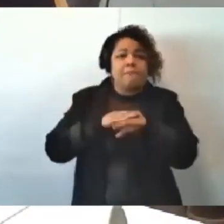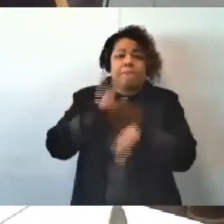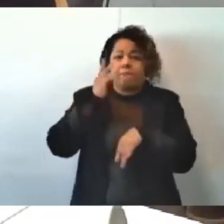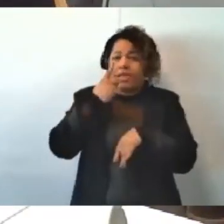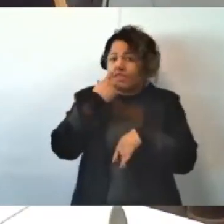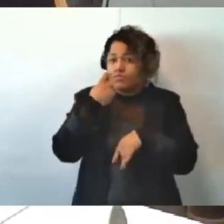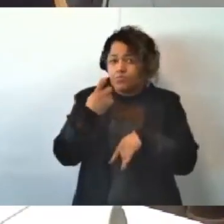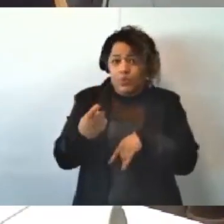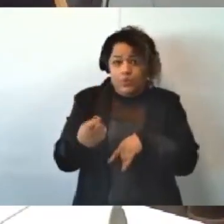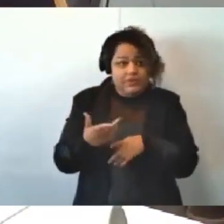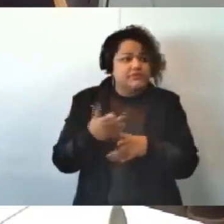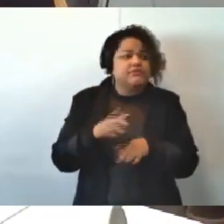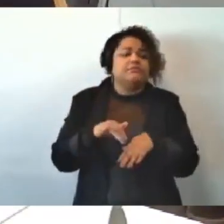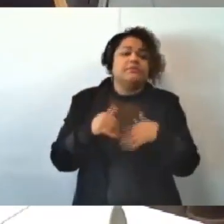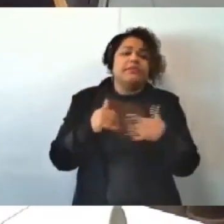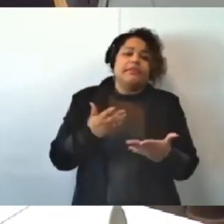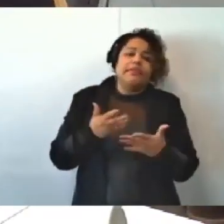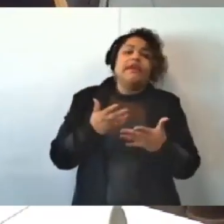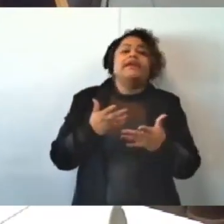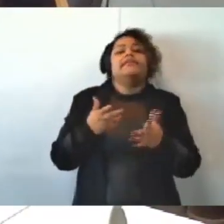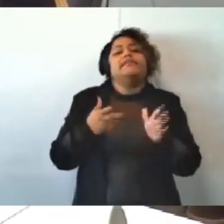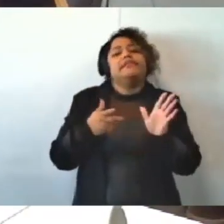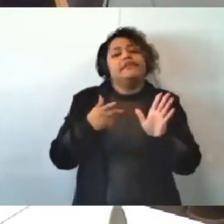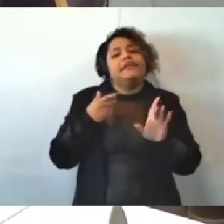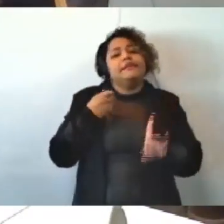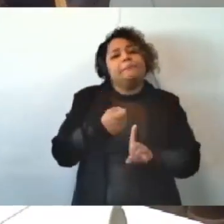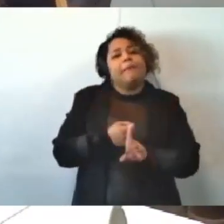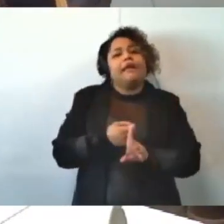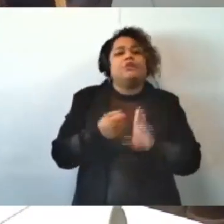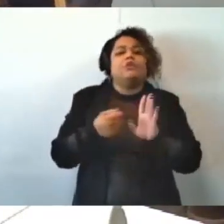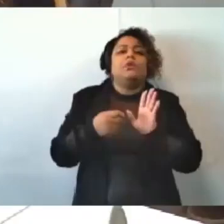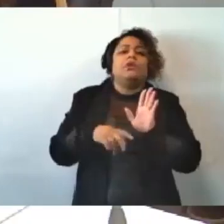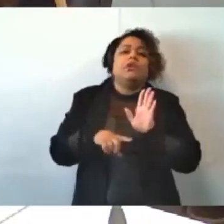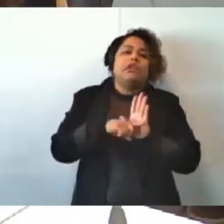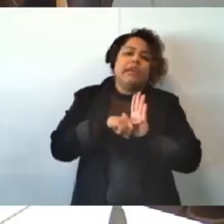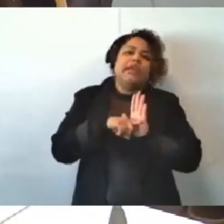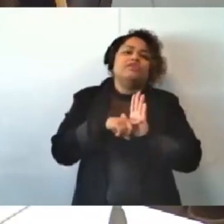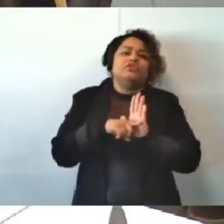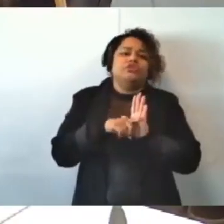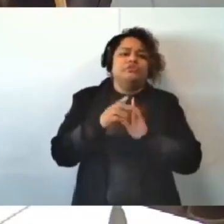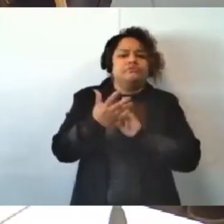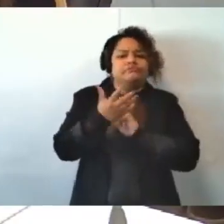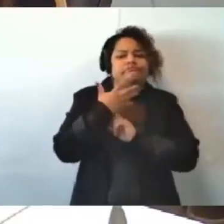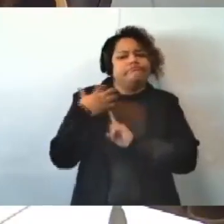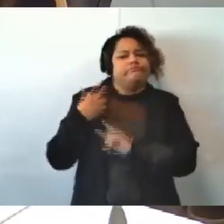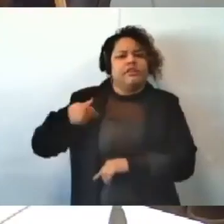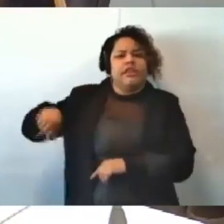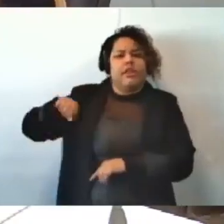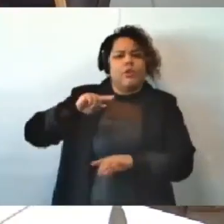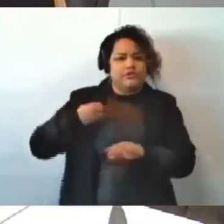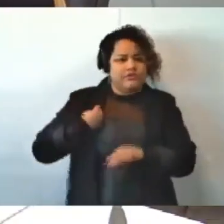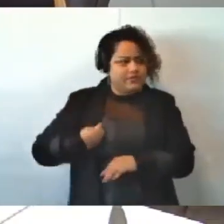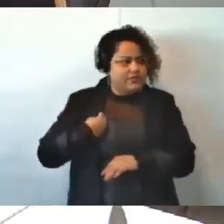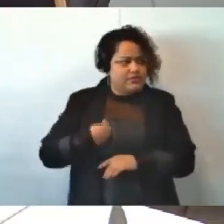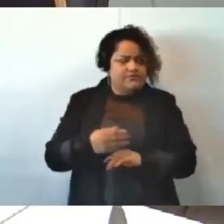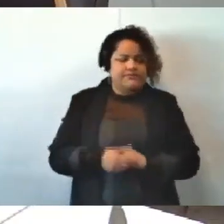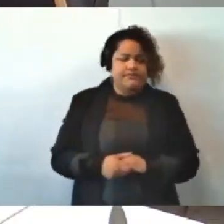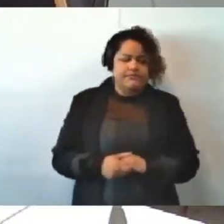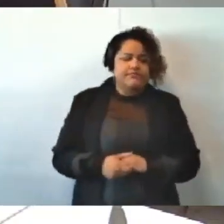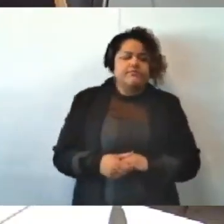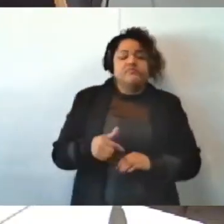negativamente nossa qualidade de vida. Sem contar que são 7 linhas de ônibus que serão